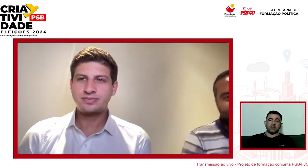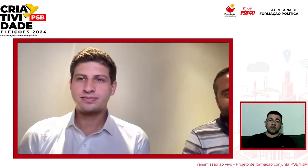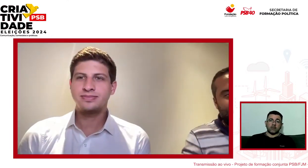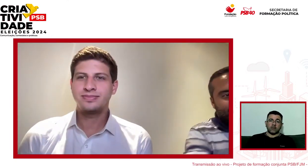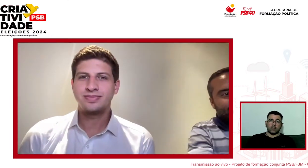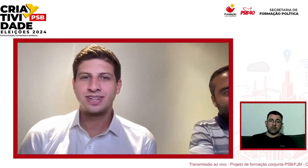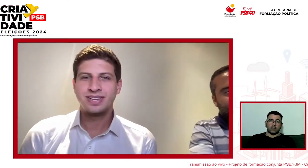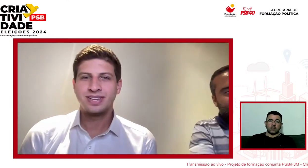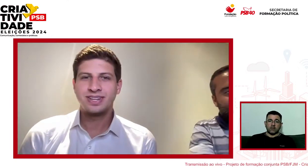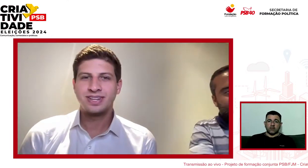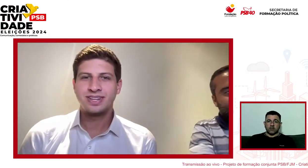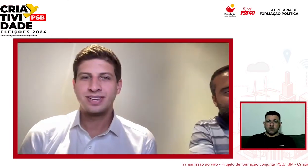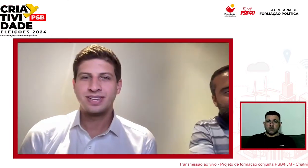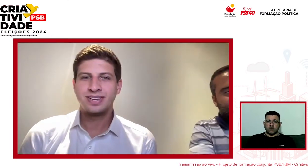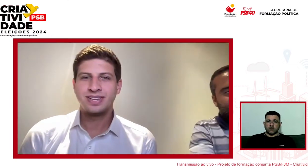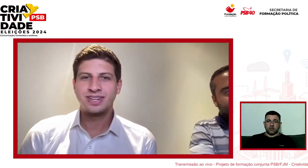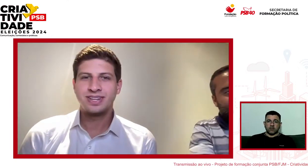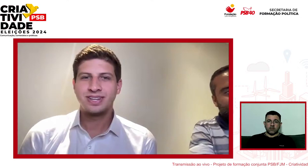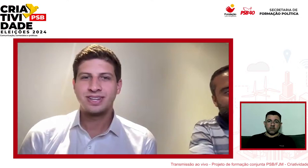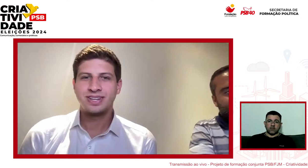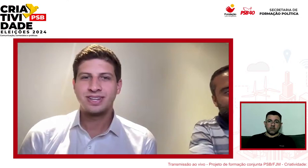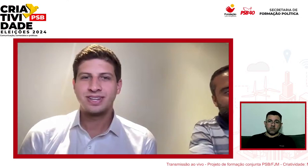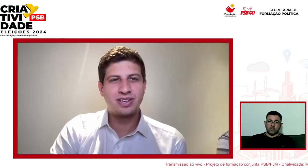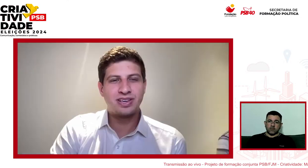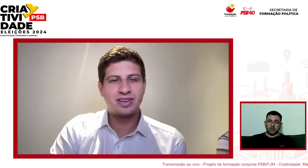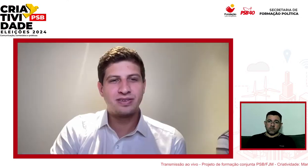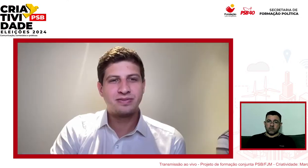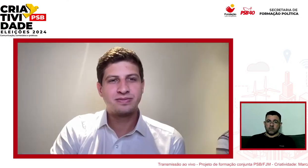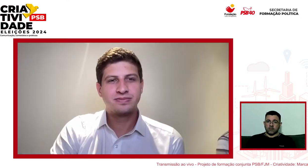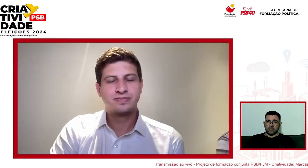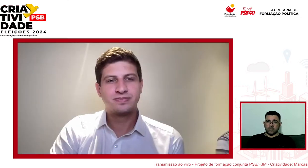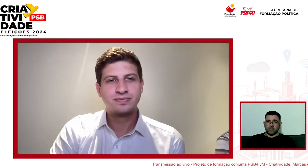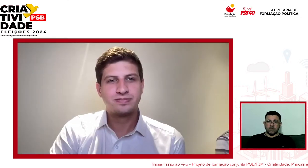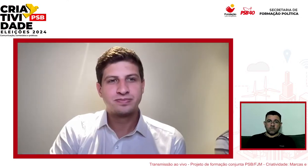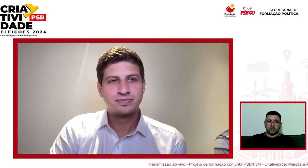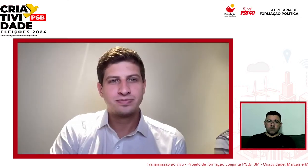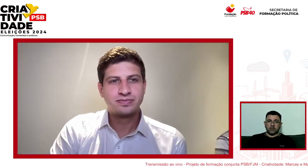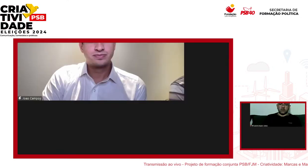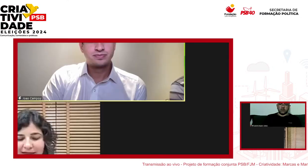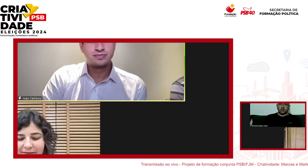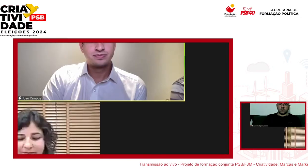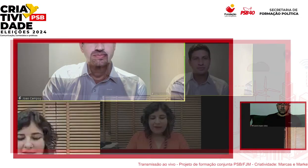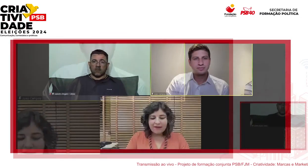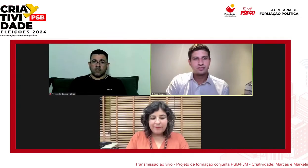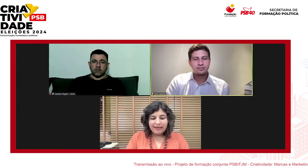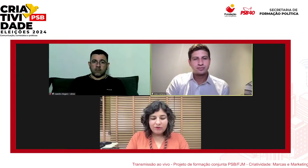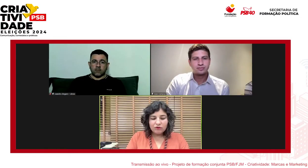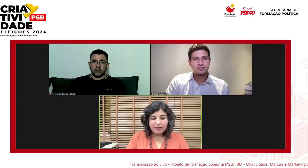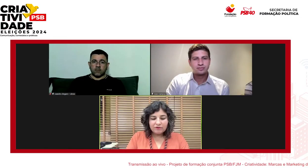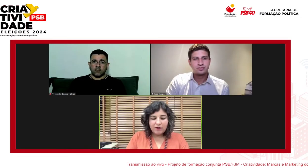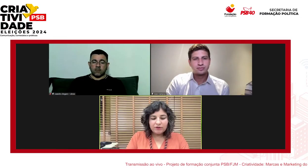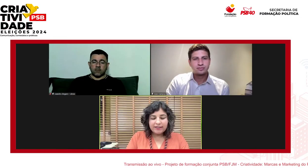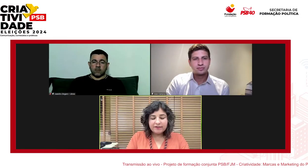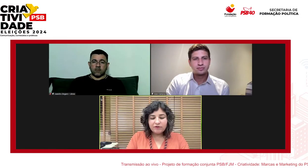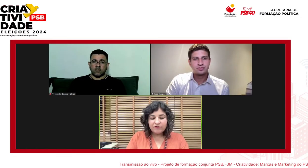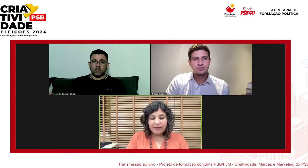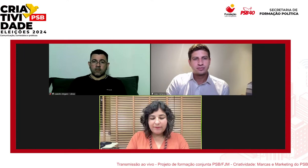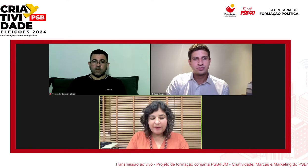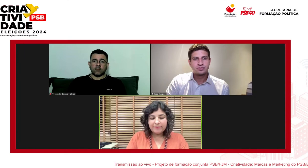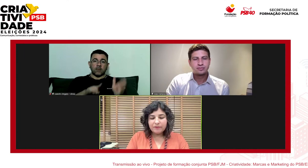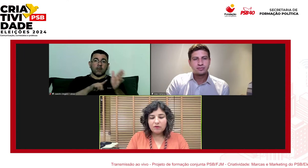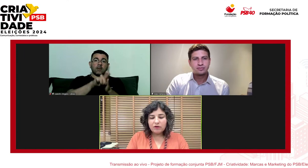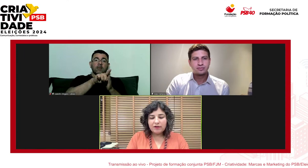Artificial vamos lá para mais um bloco pode a pergunta do Maurício